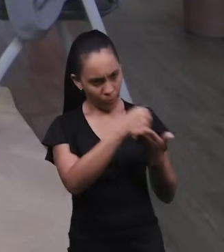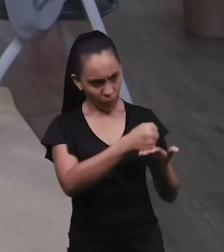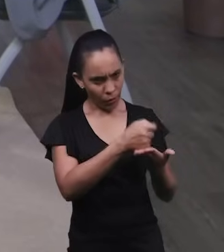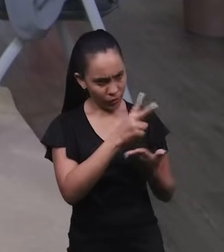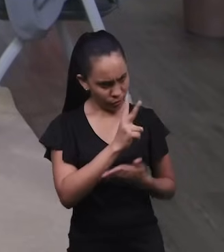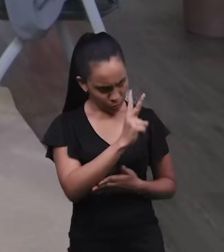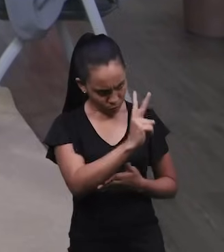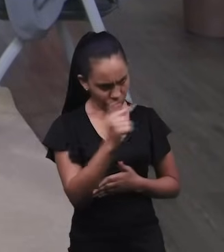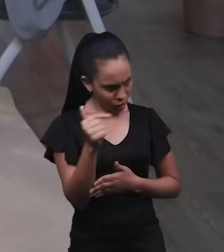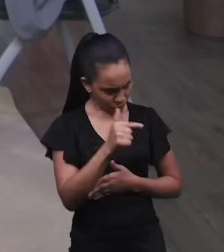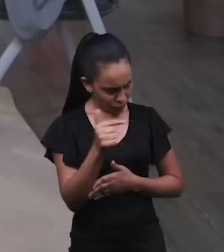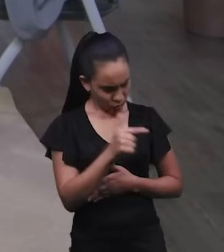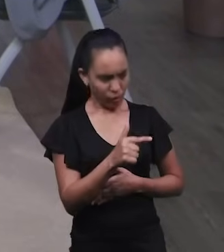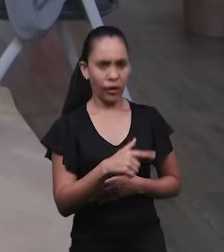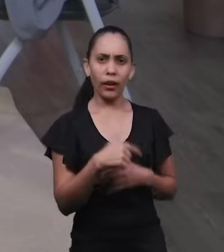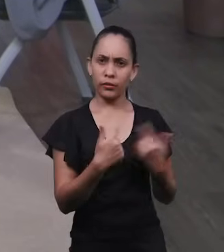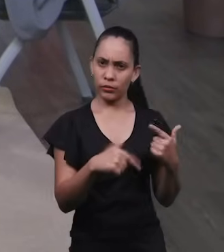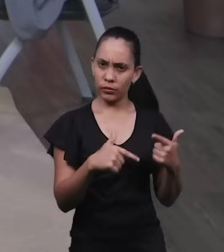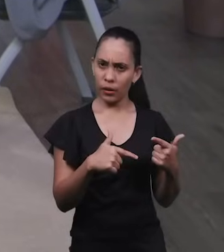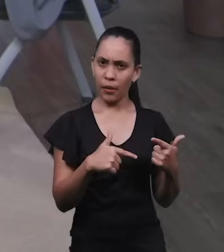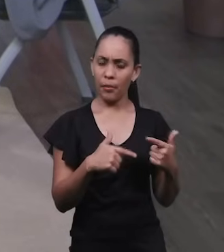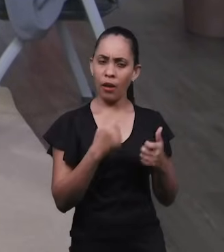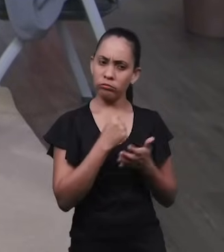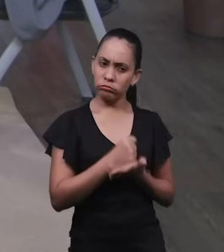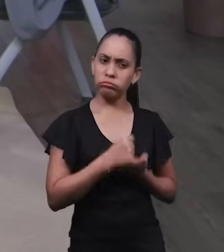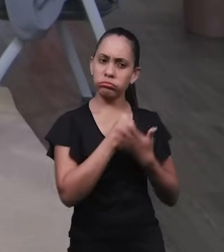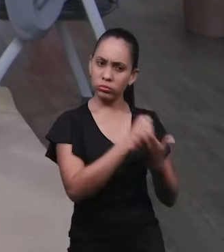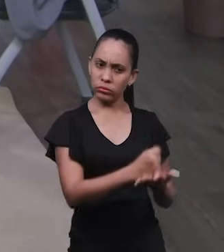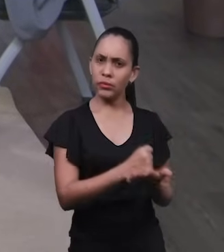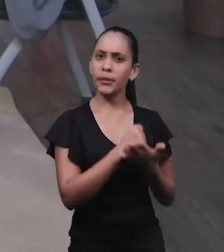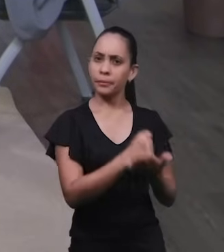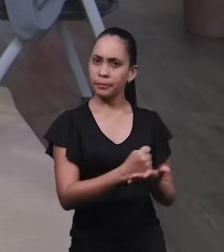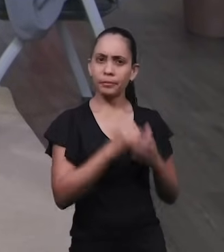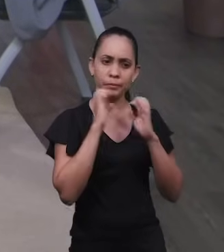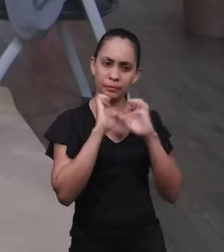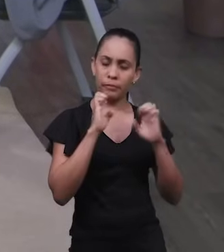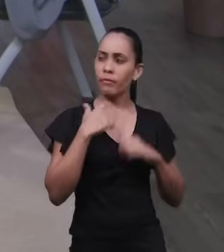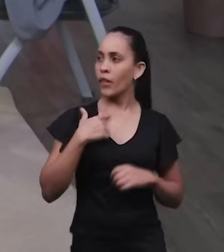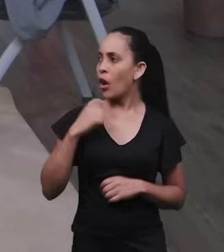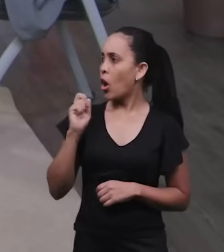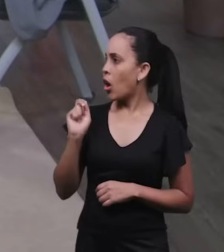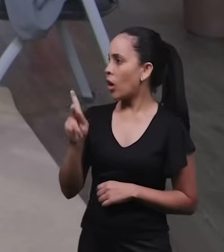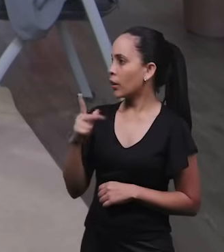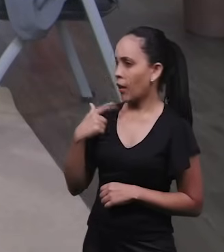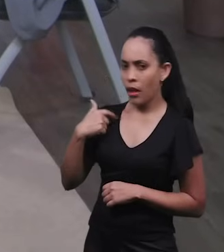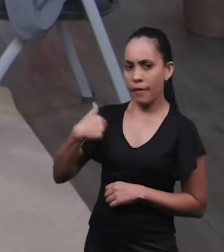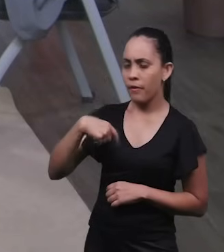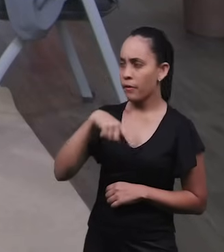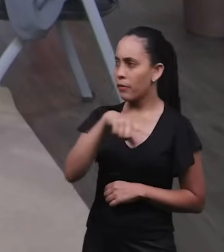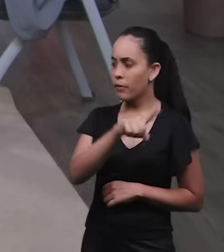desse uma continuidade no trabalho de assistência. Aí o pastor, não, pode deixar,